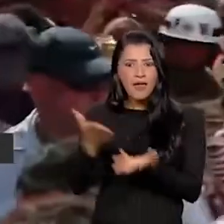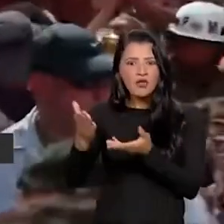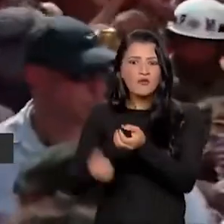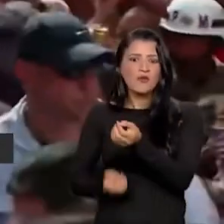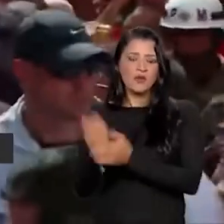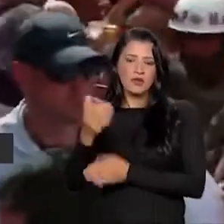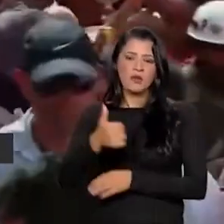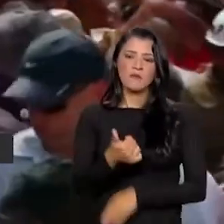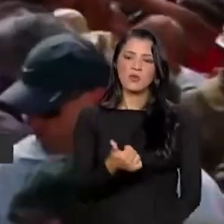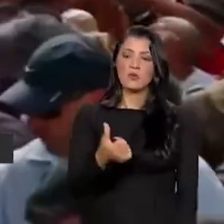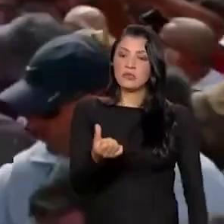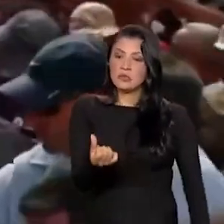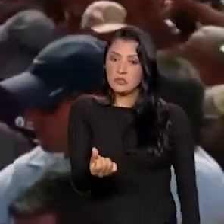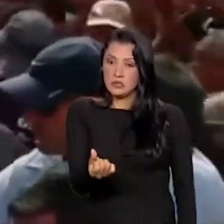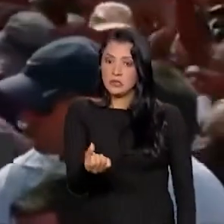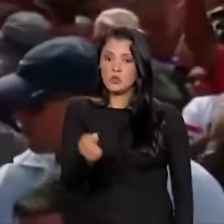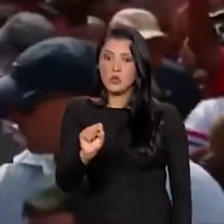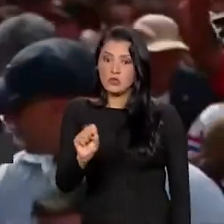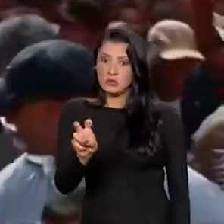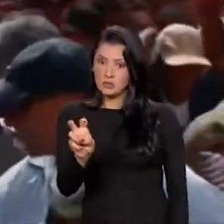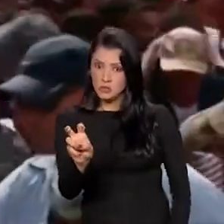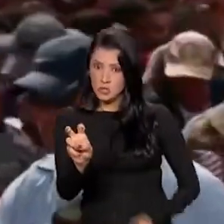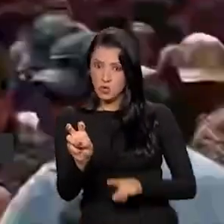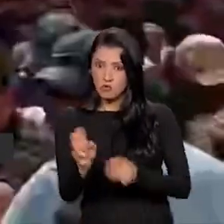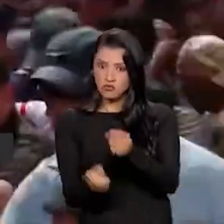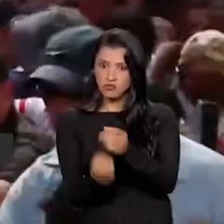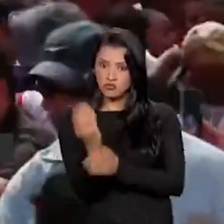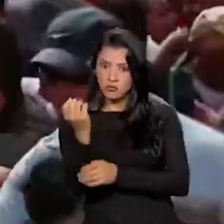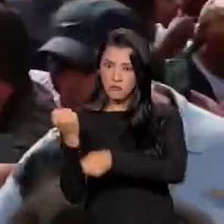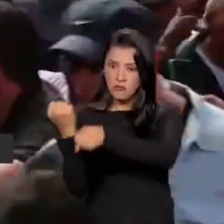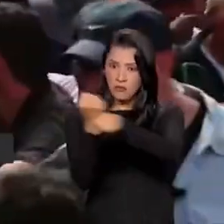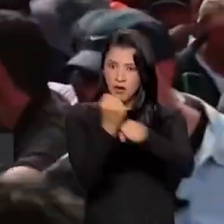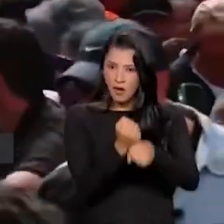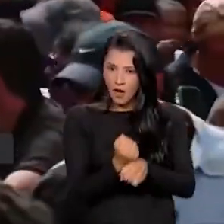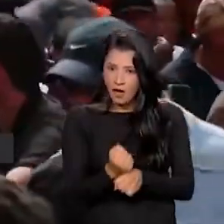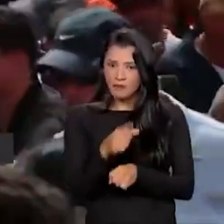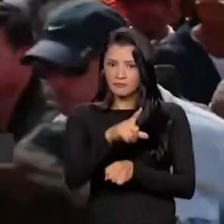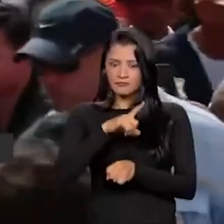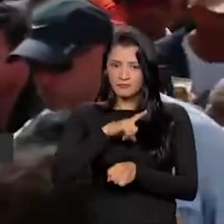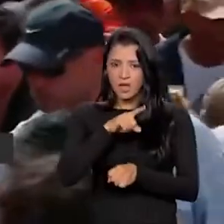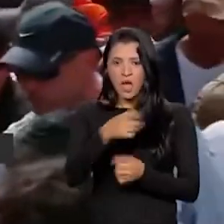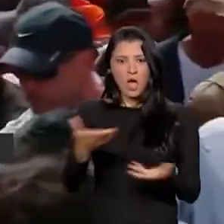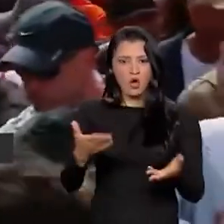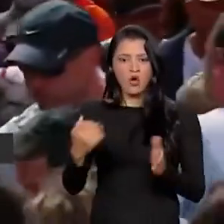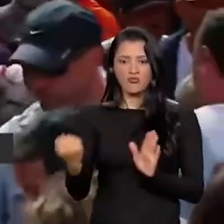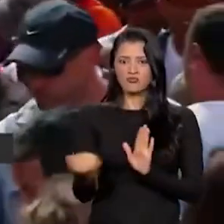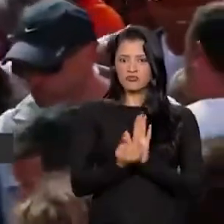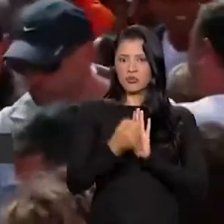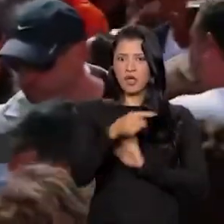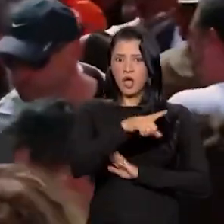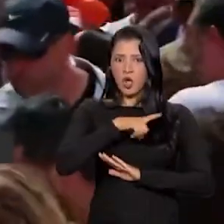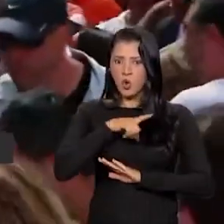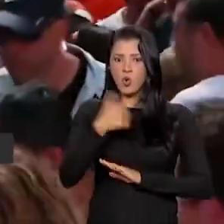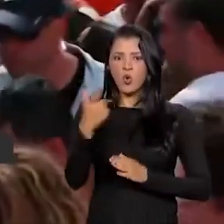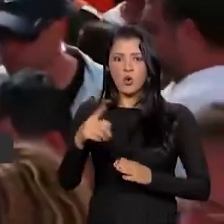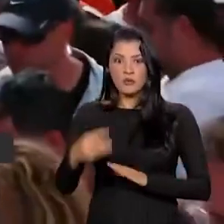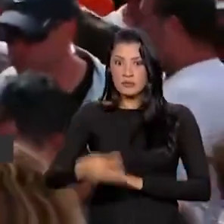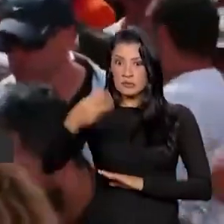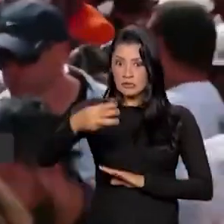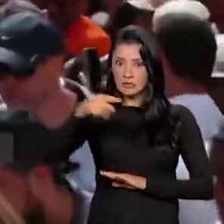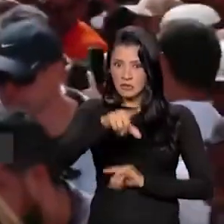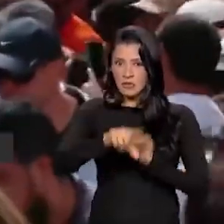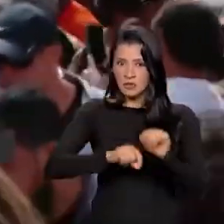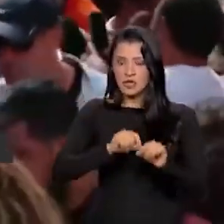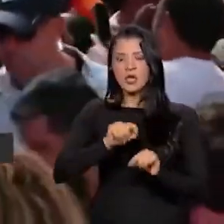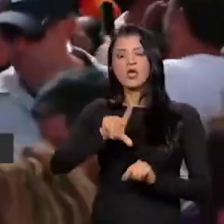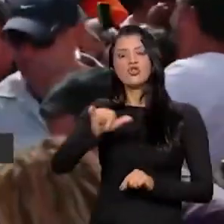em 1685. Ela foi elevada à categoria de Ordem Terceira